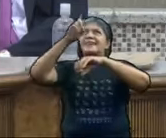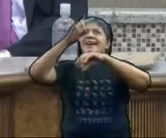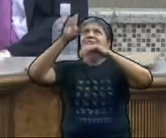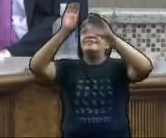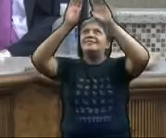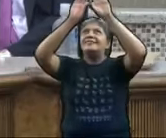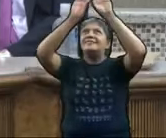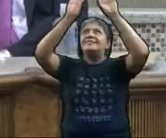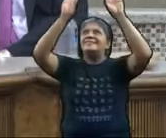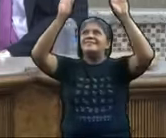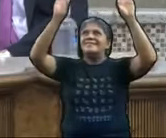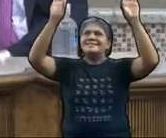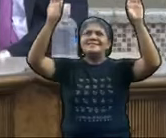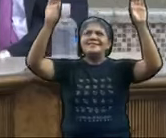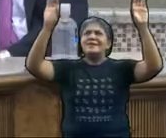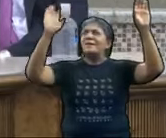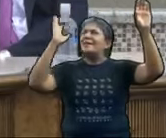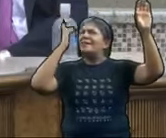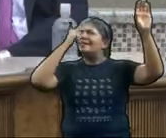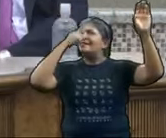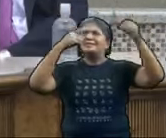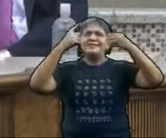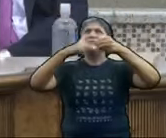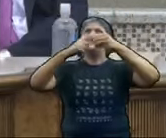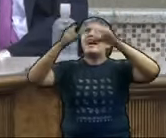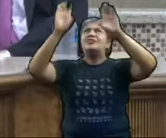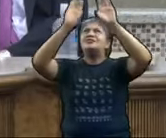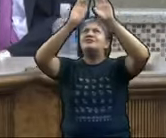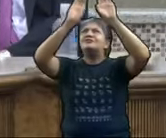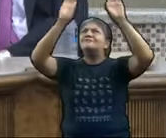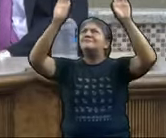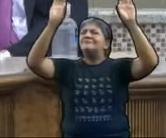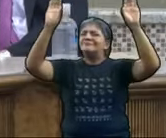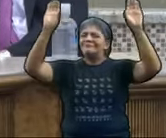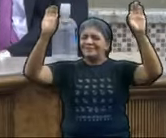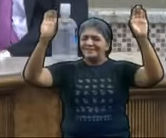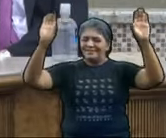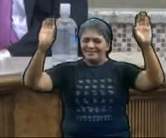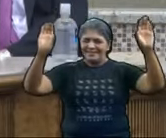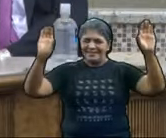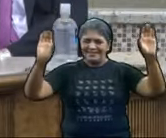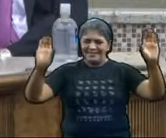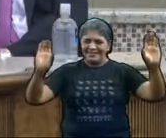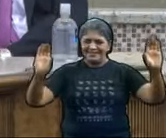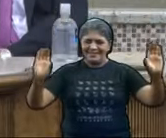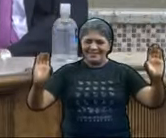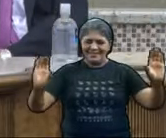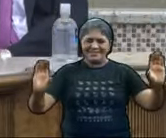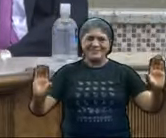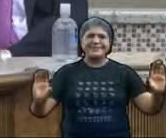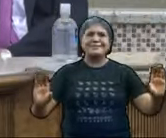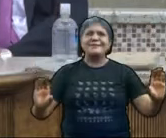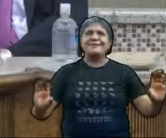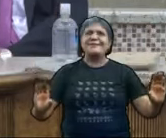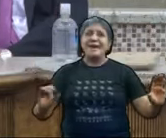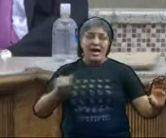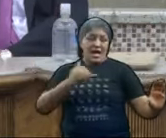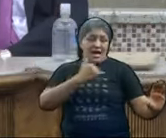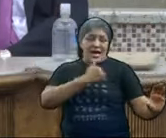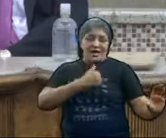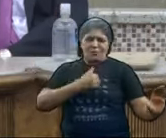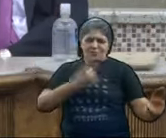marido. Isso que é coisa linda demais, irmãos. João está trazendo aqui, ele está vislumbrando